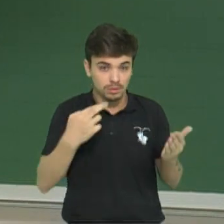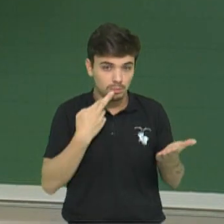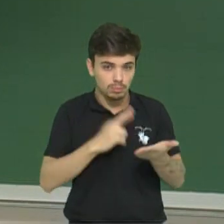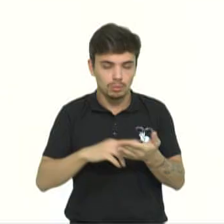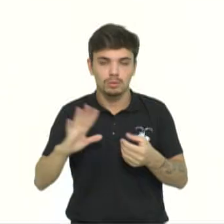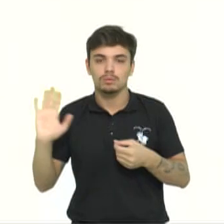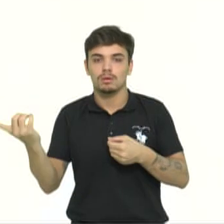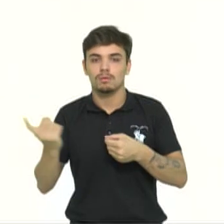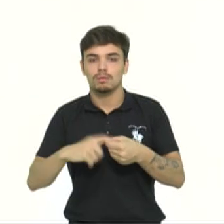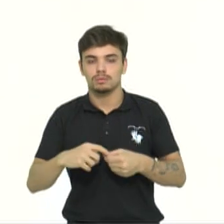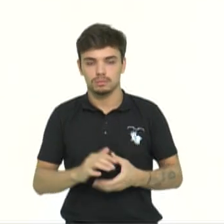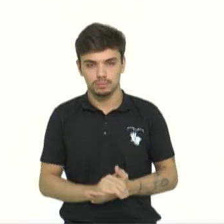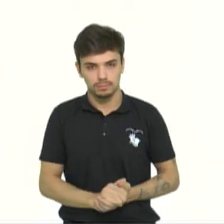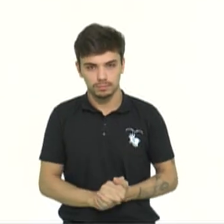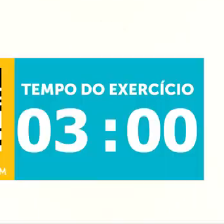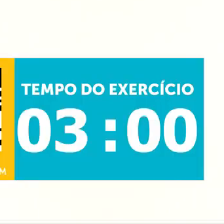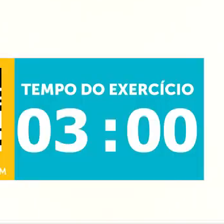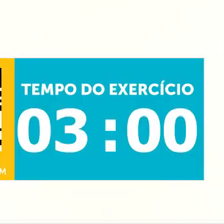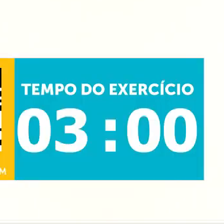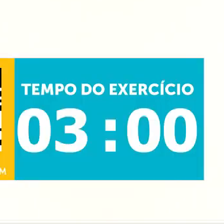vocês.